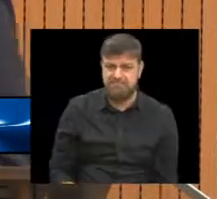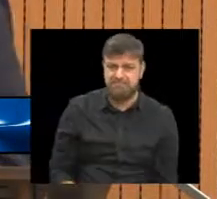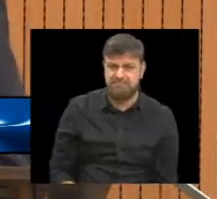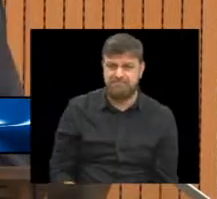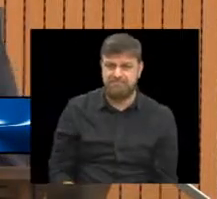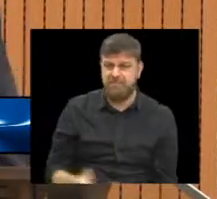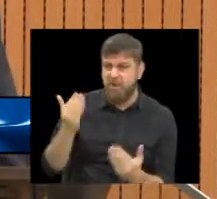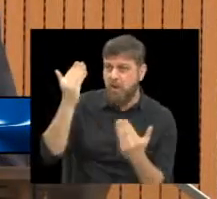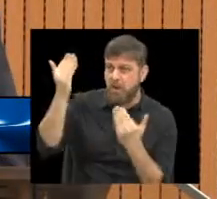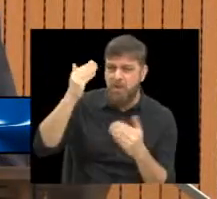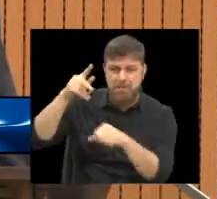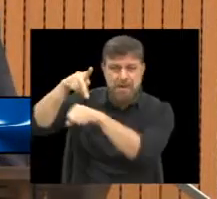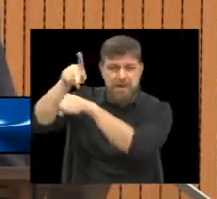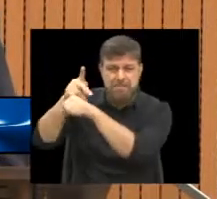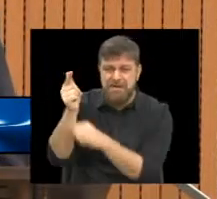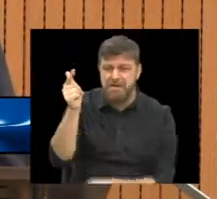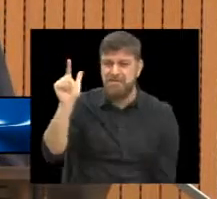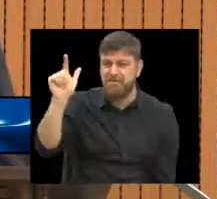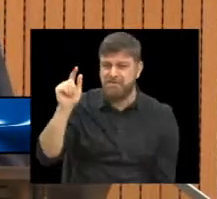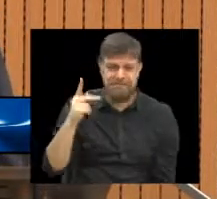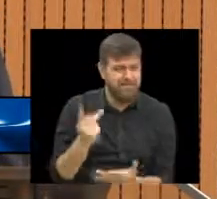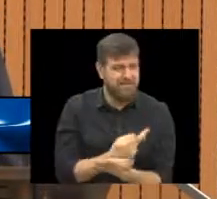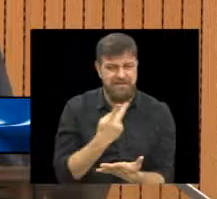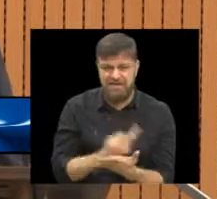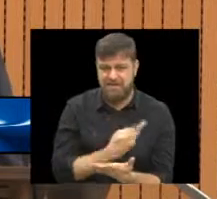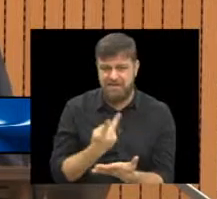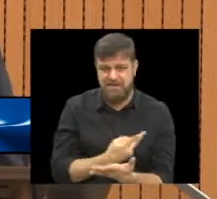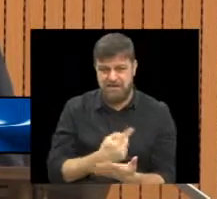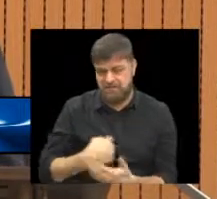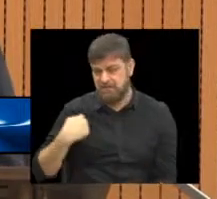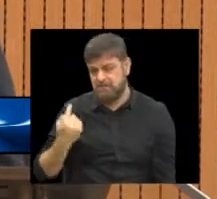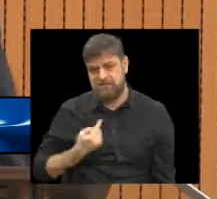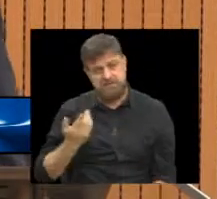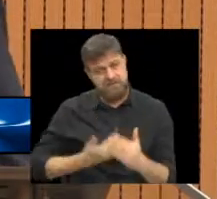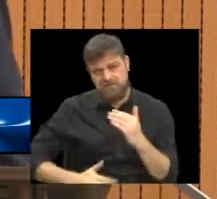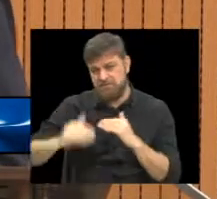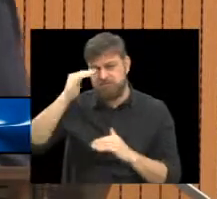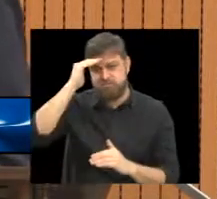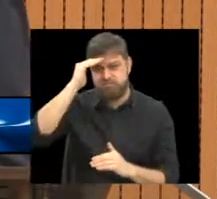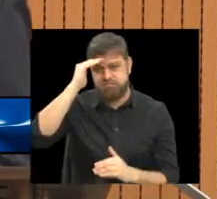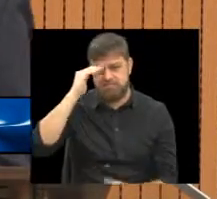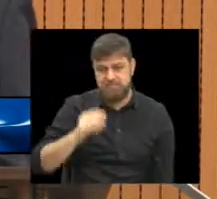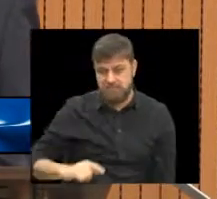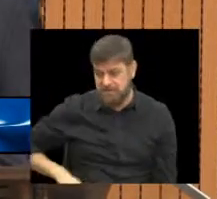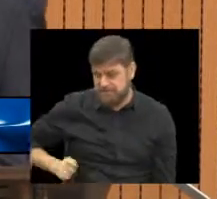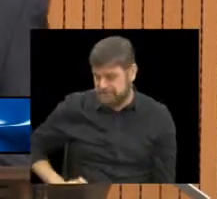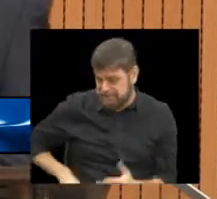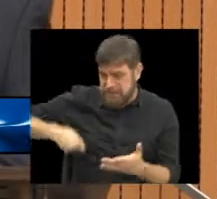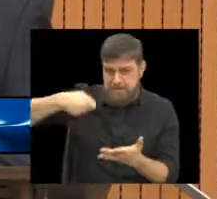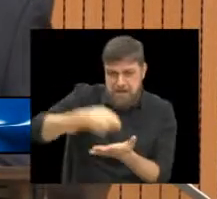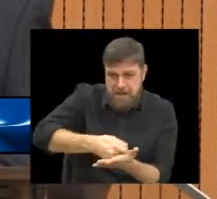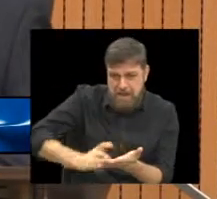internacional. Realmente um grande erro, e nós não suportamos pagar